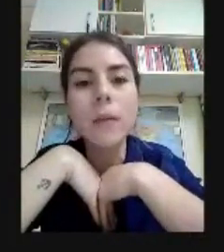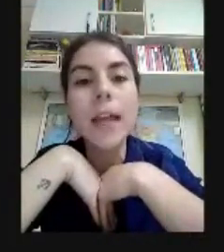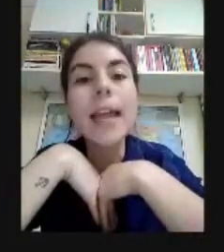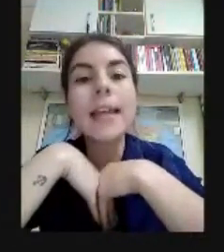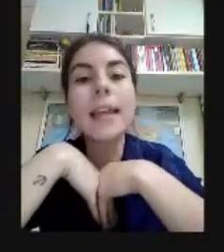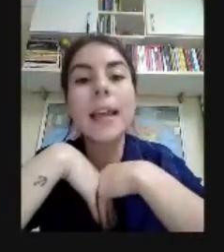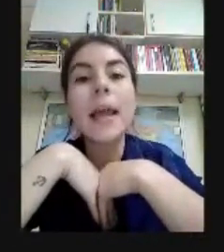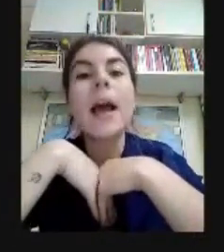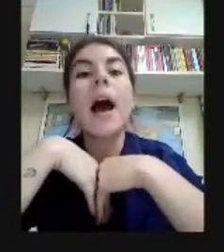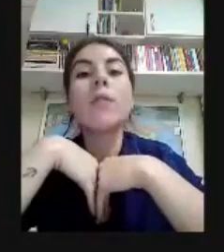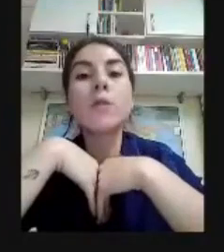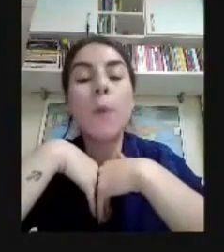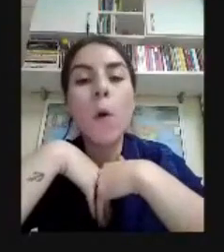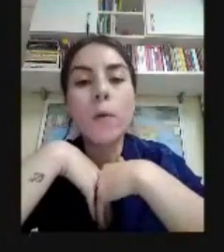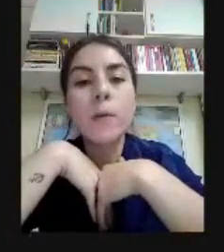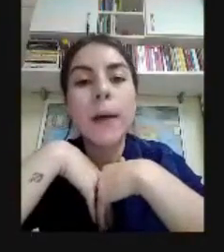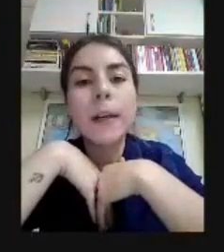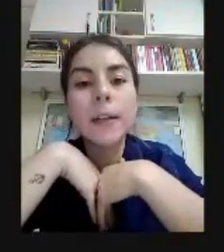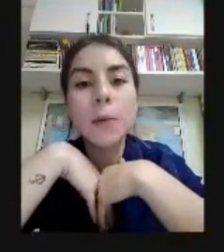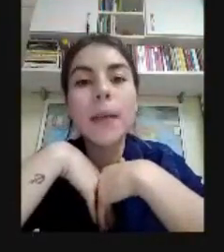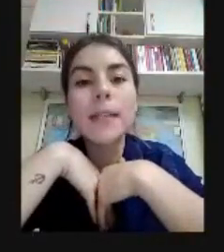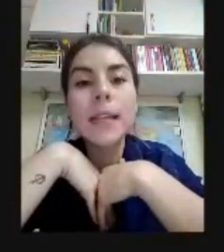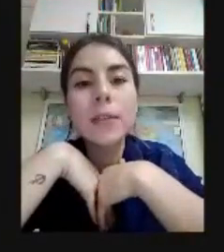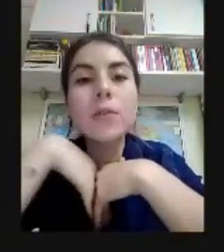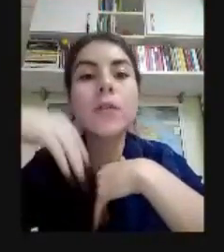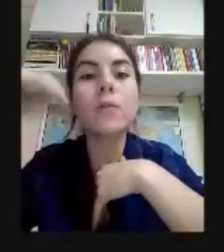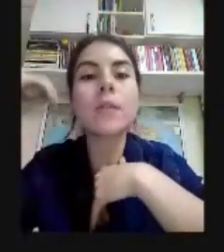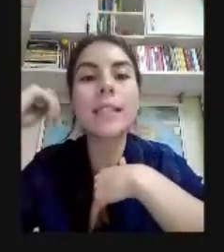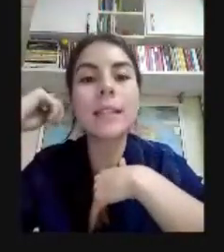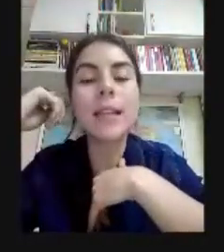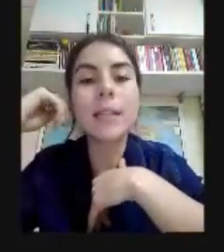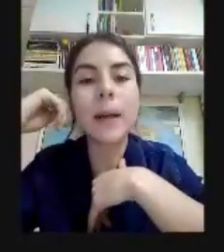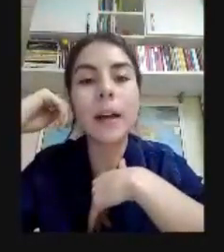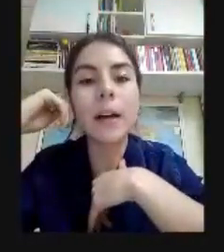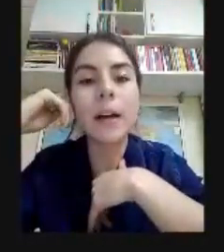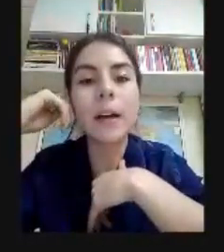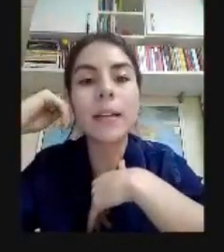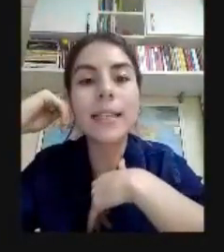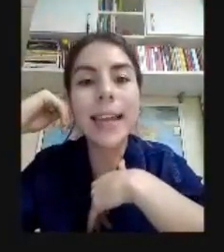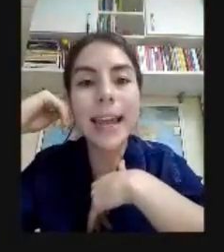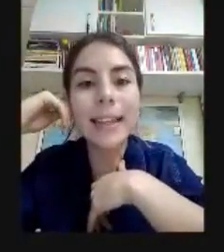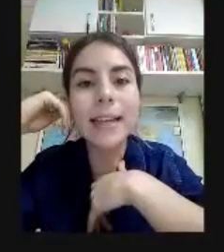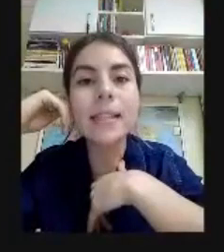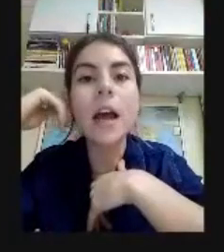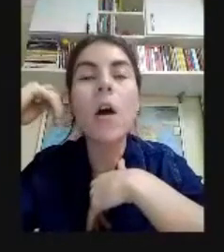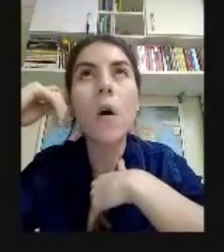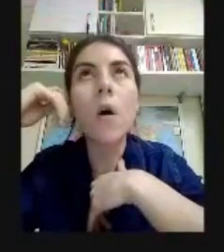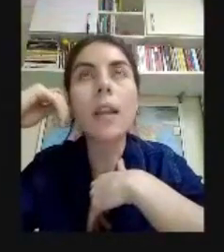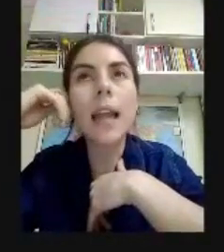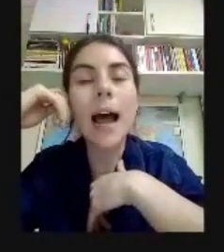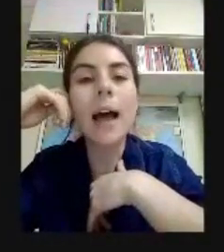elas a se darem conta que aos poucos parando pensando nos sons das letras